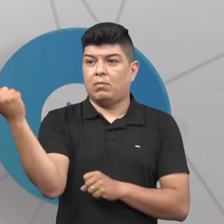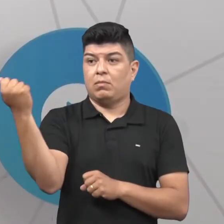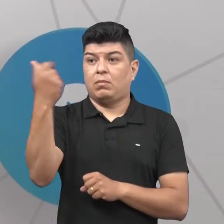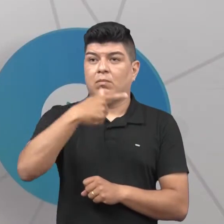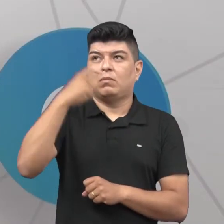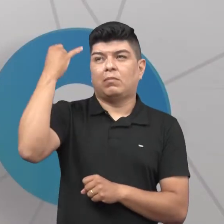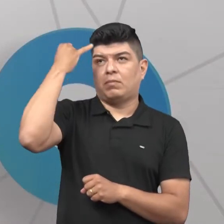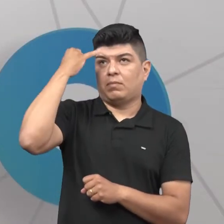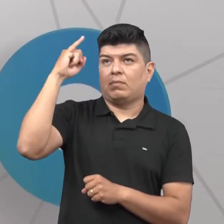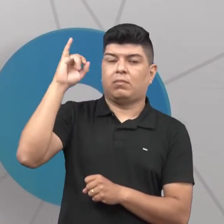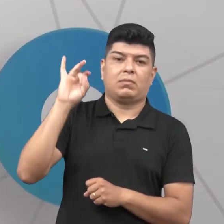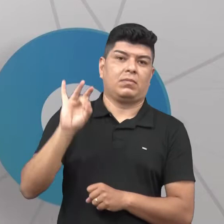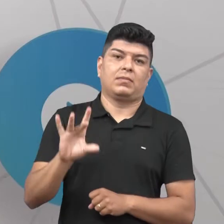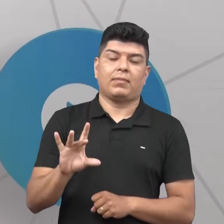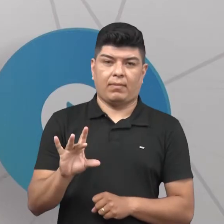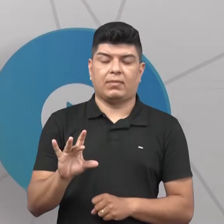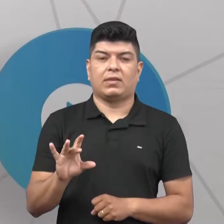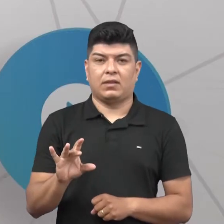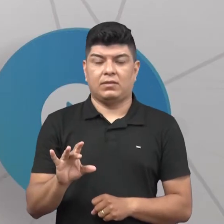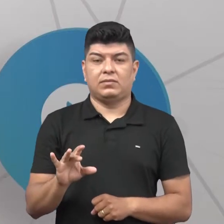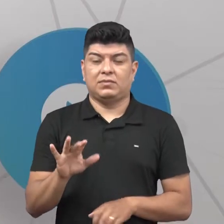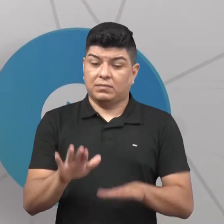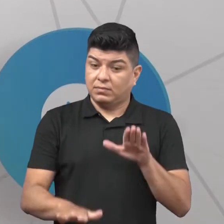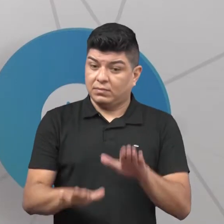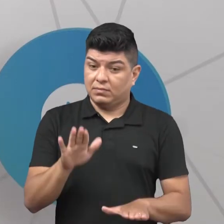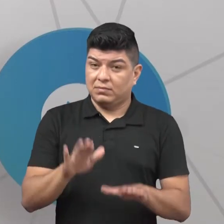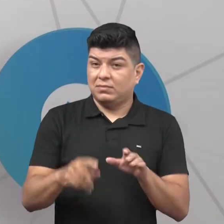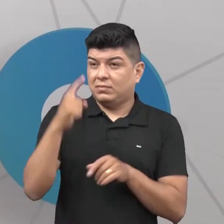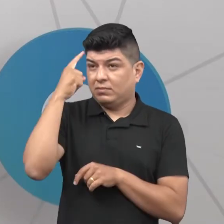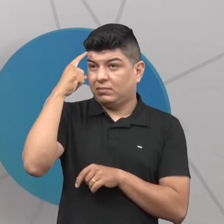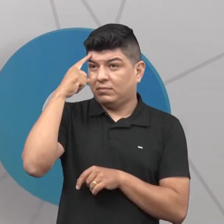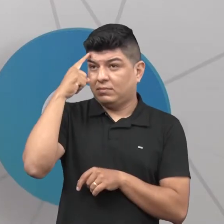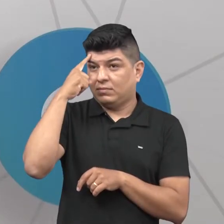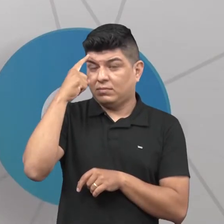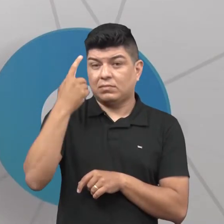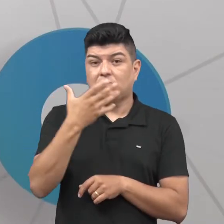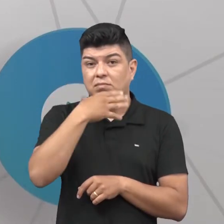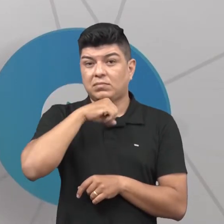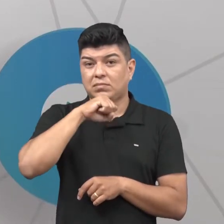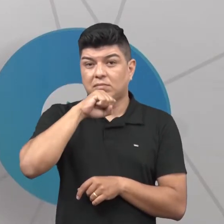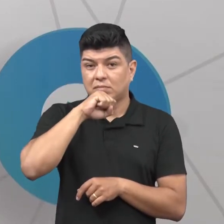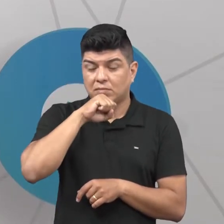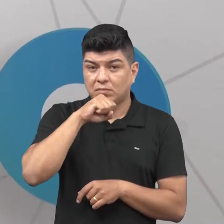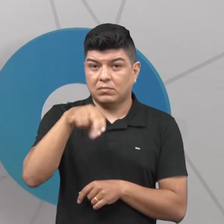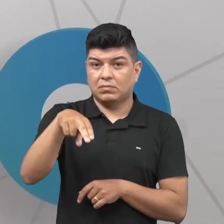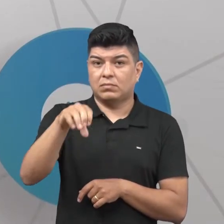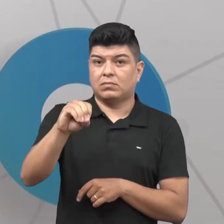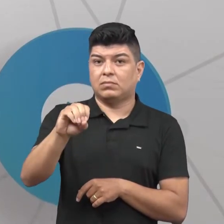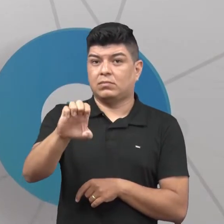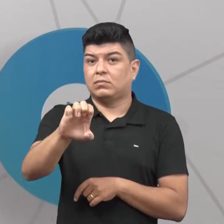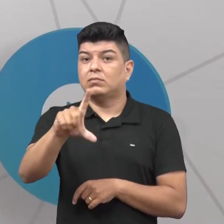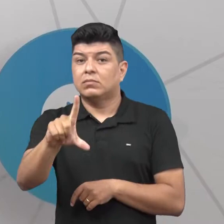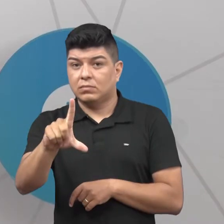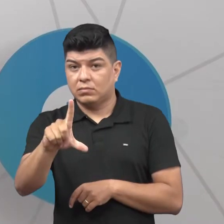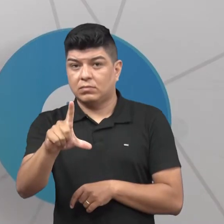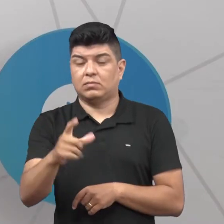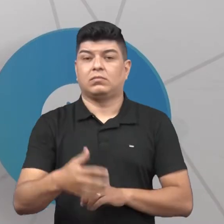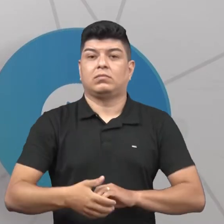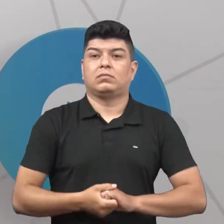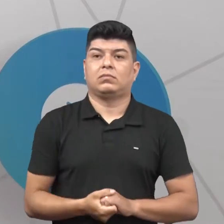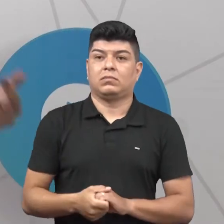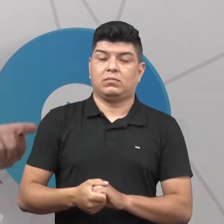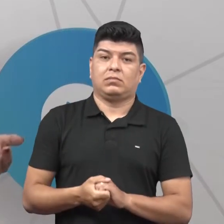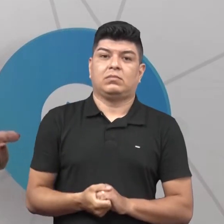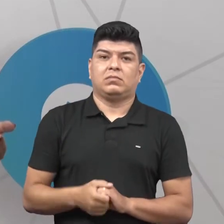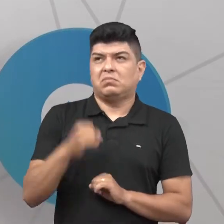aquela ideia, né? Muitas vezes a gente pensa o seguinte: Papai Noel, Bom, ninguém sabe o que é um Papai Noel. Né? A